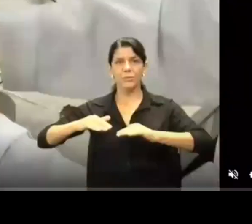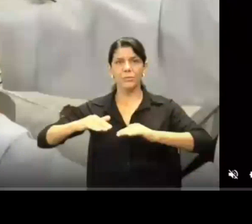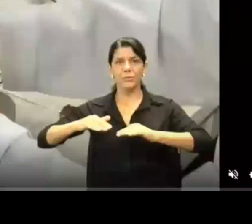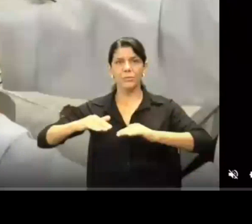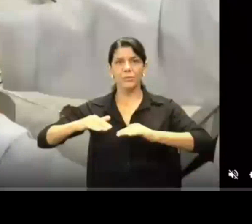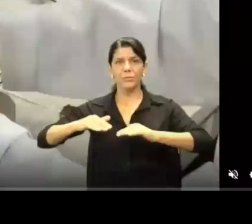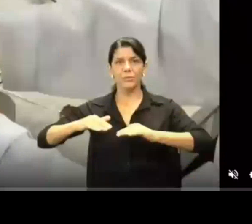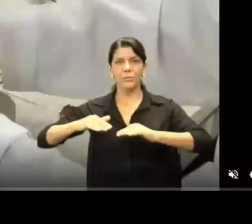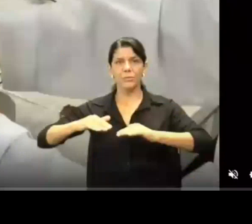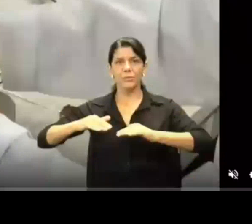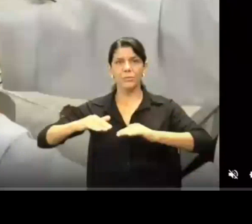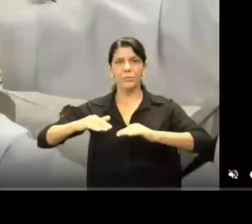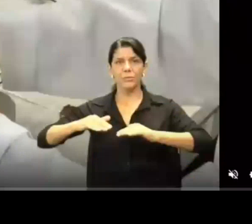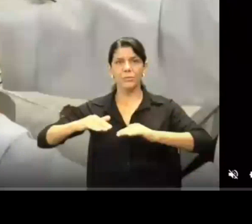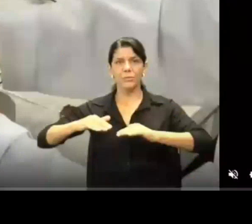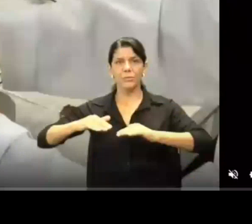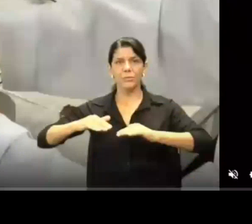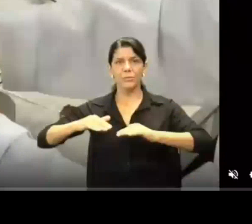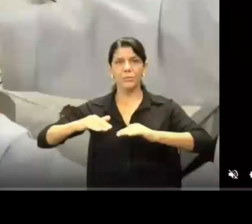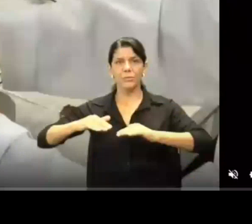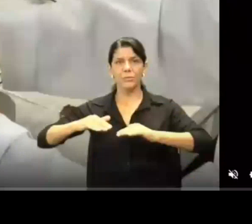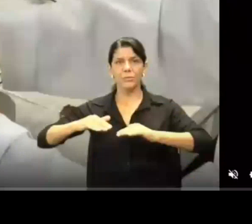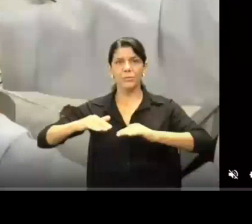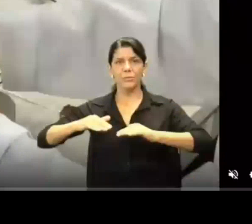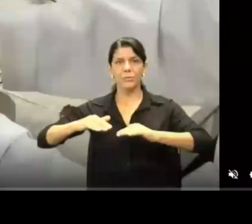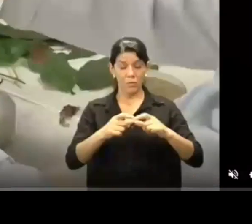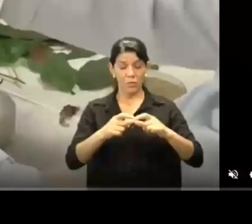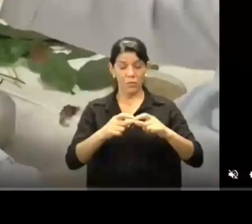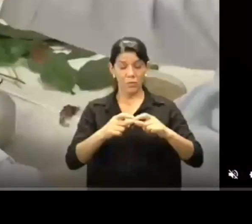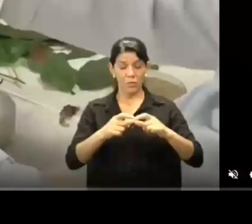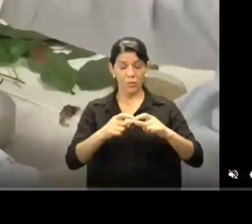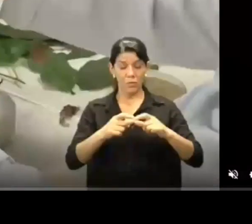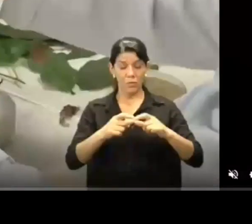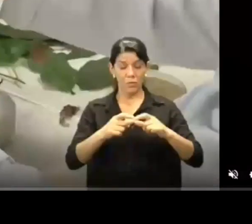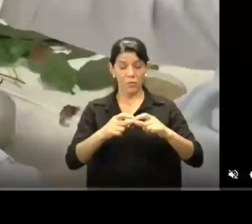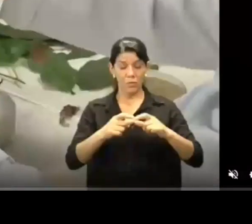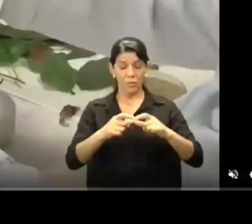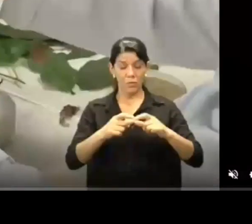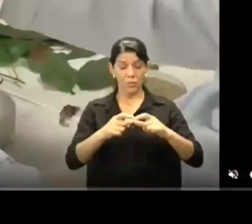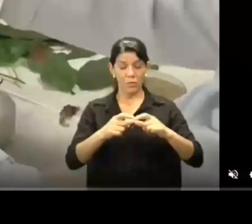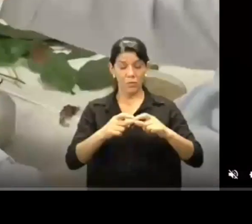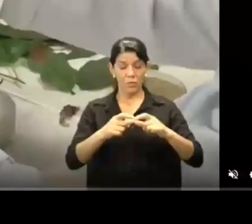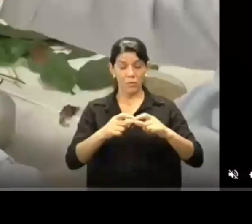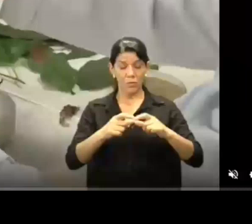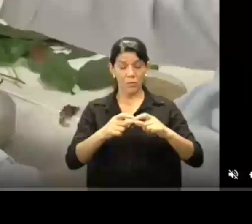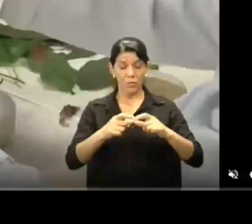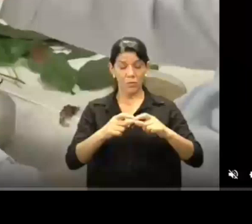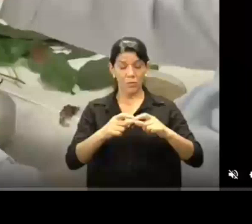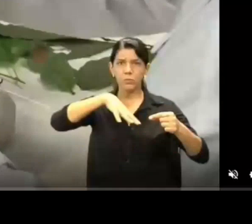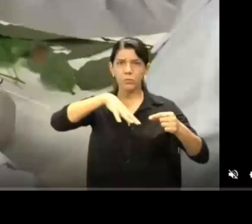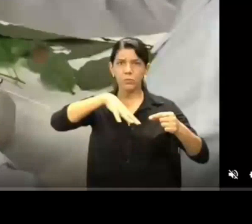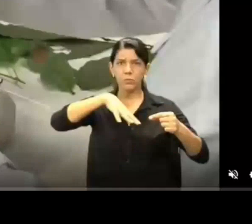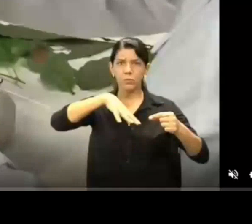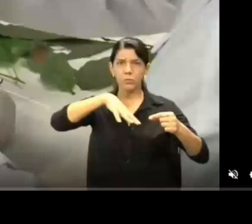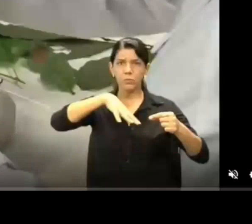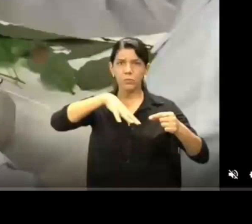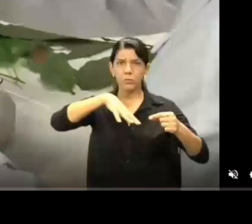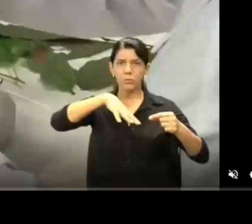materiais que a gente já observou a olho nu, né, que a gente viu que se tratava de fungos, e a partir